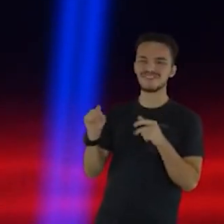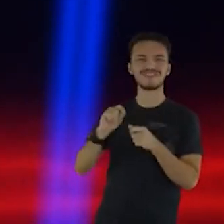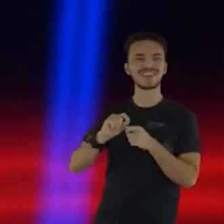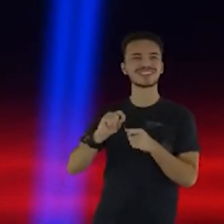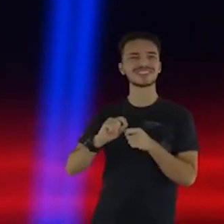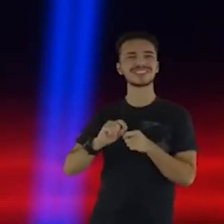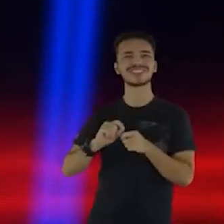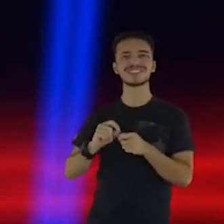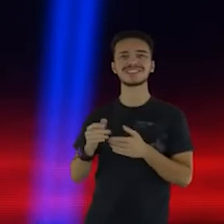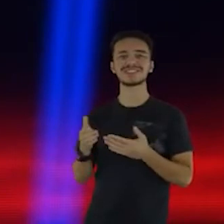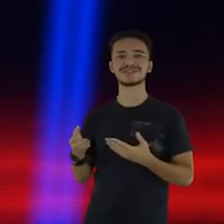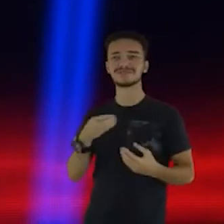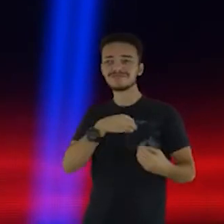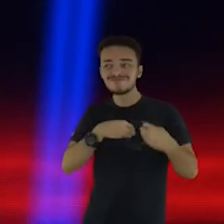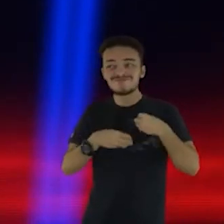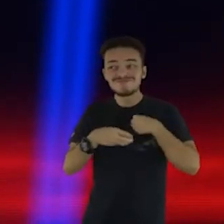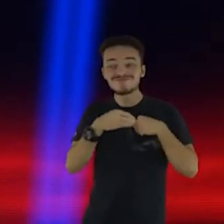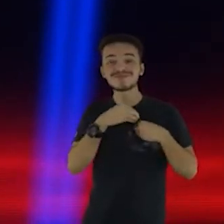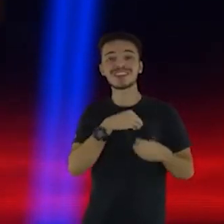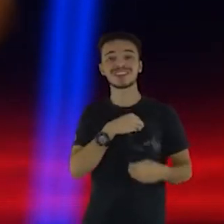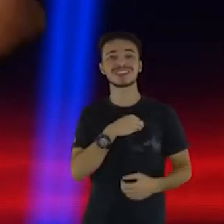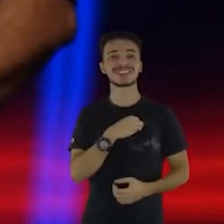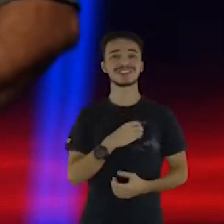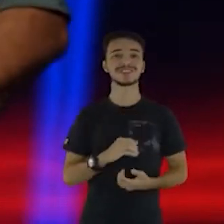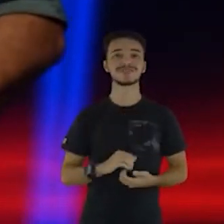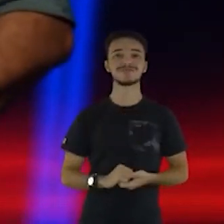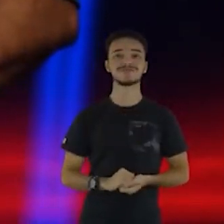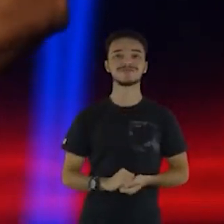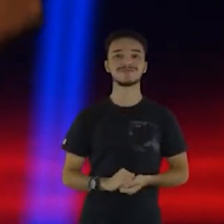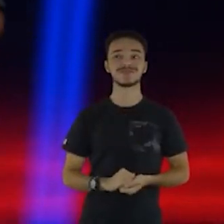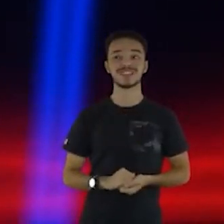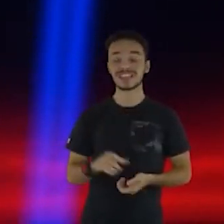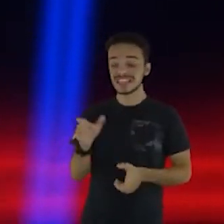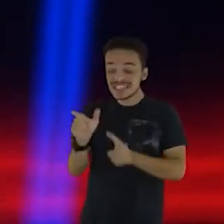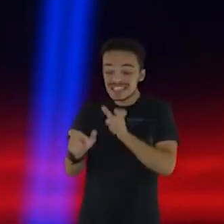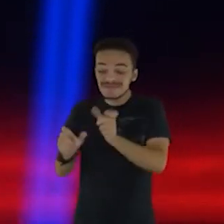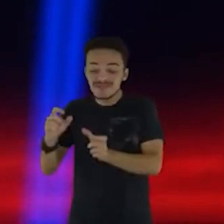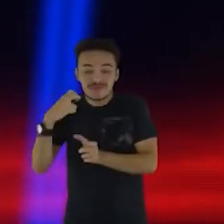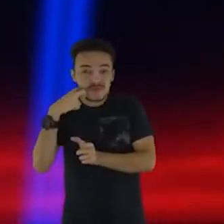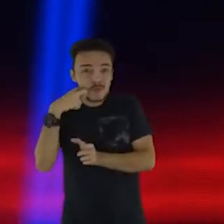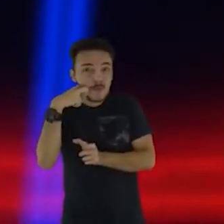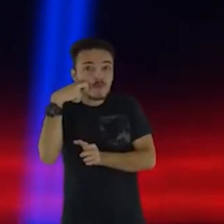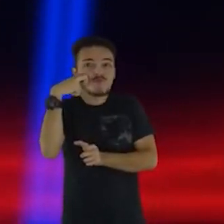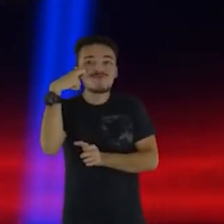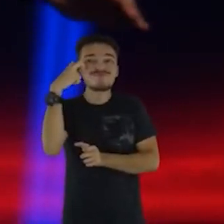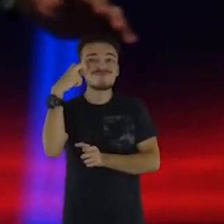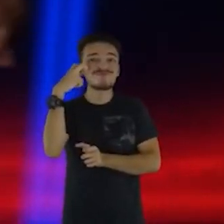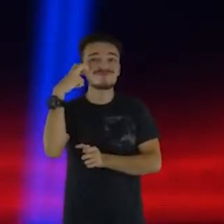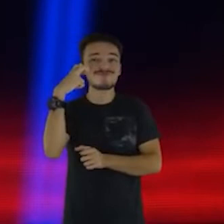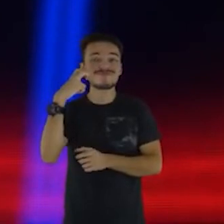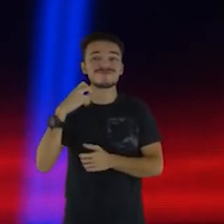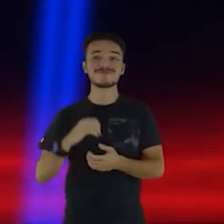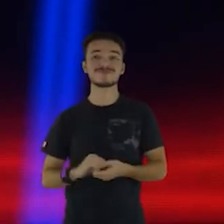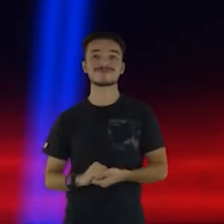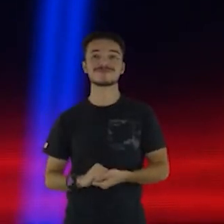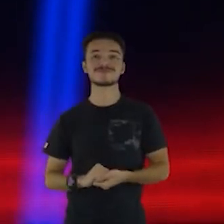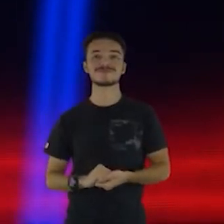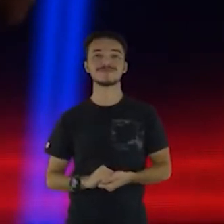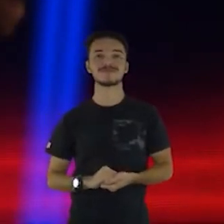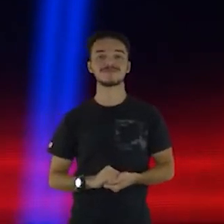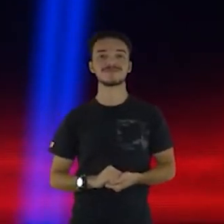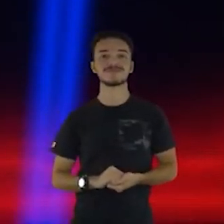fazer, e ele fica mais constrangido do que eu, né? Porque eu sou meio carudo, né, irmãos?